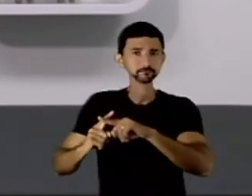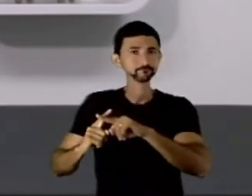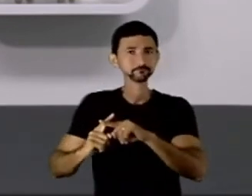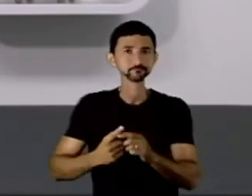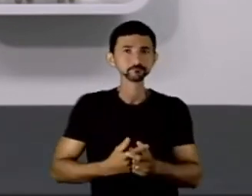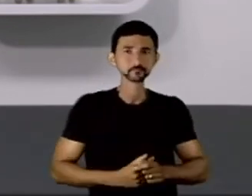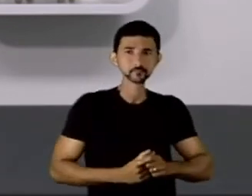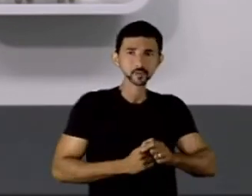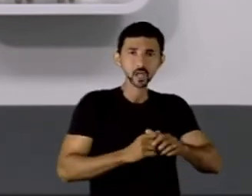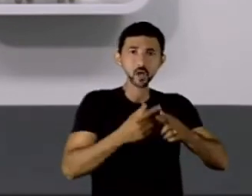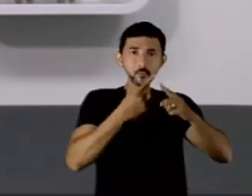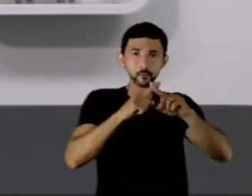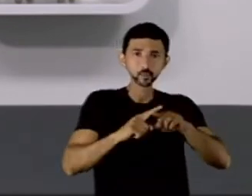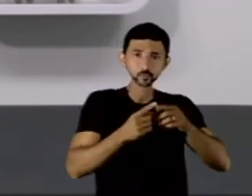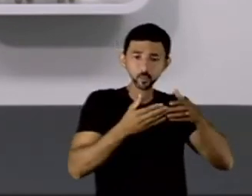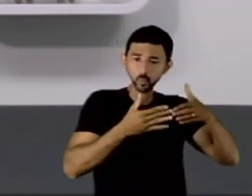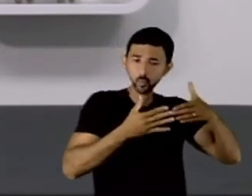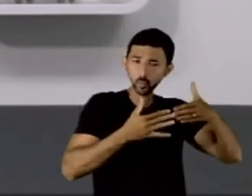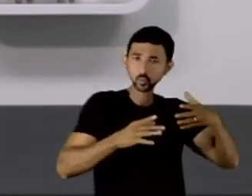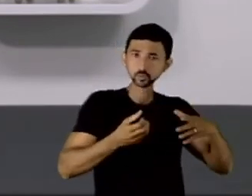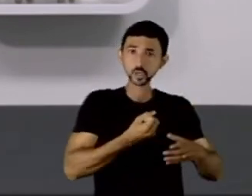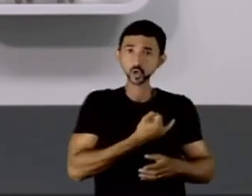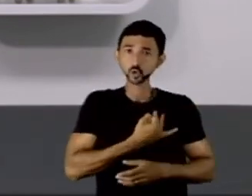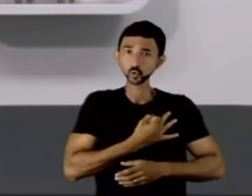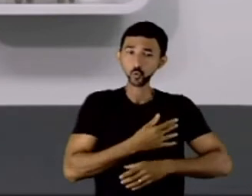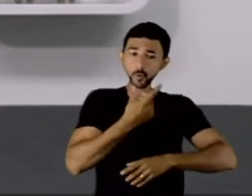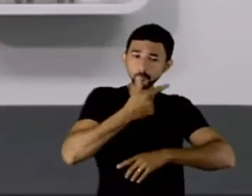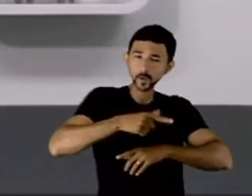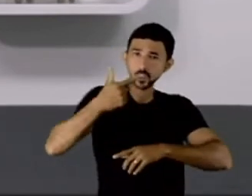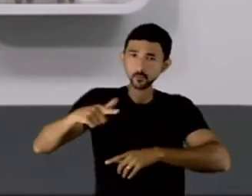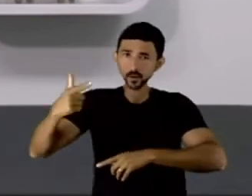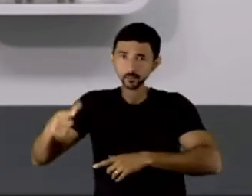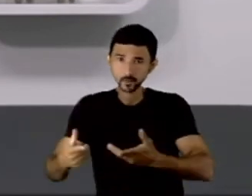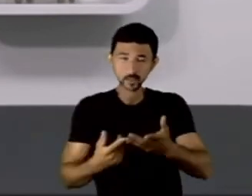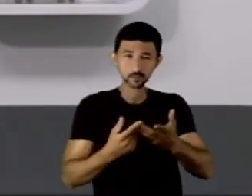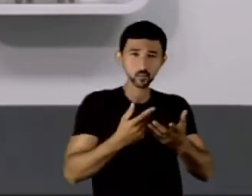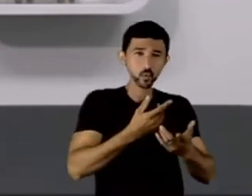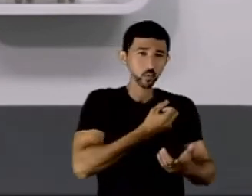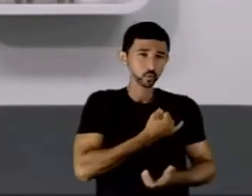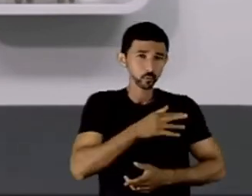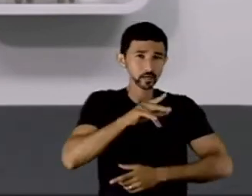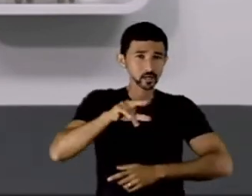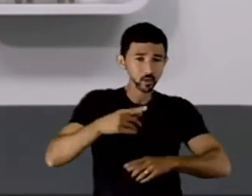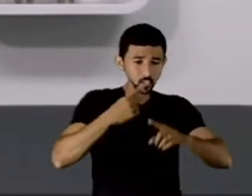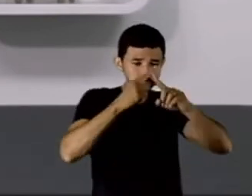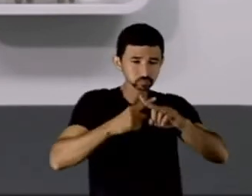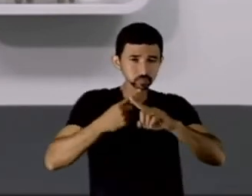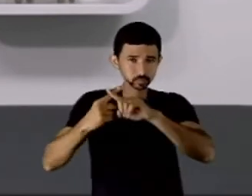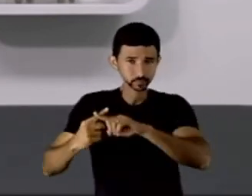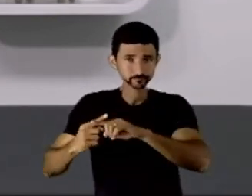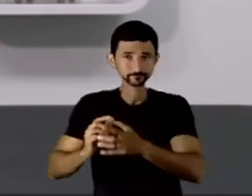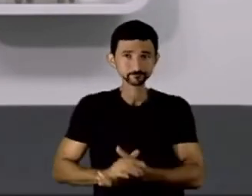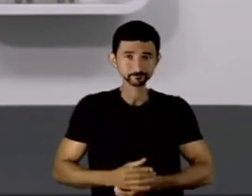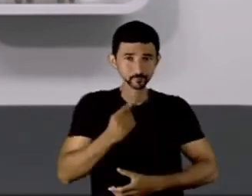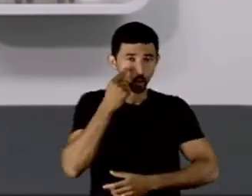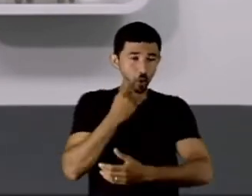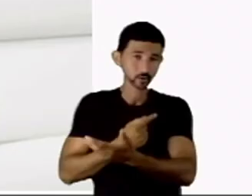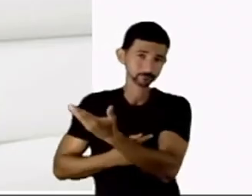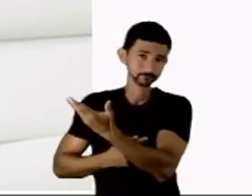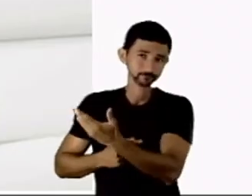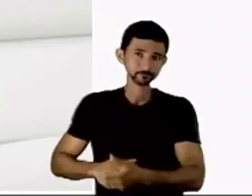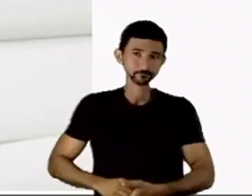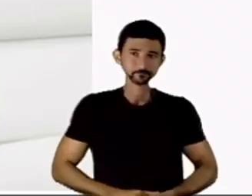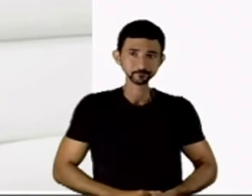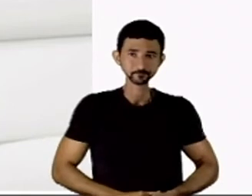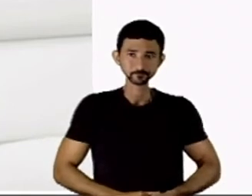uma multiplicação de fatores iguais, de números iguais que se multiplicam. Tá certo? Observa na tela.